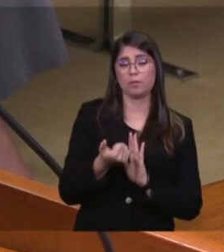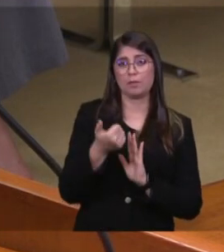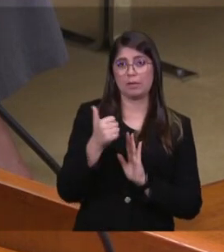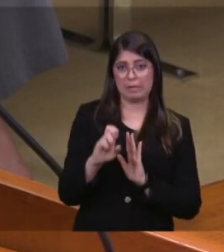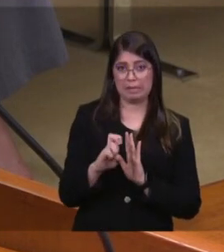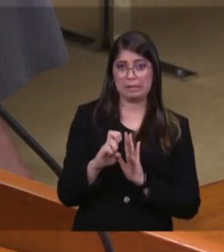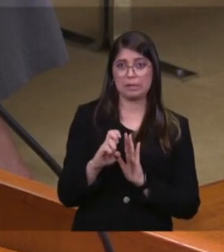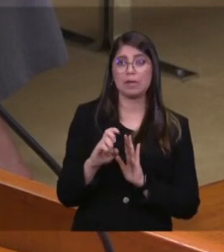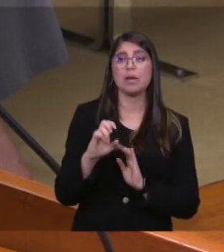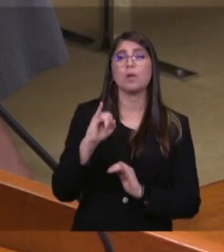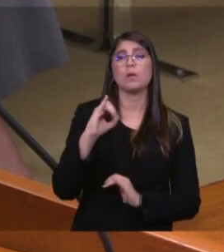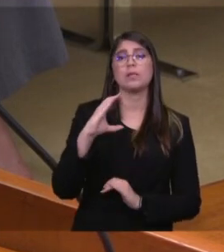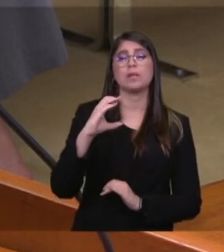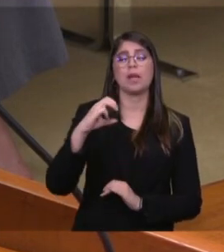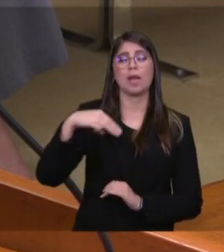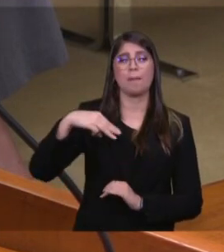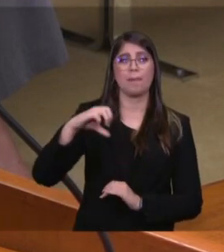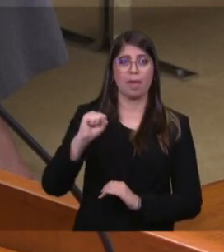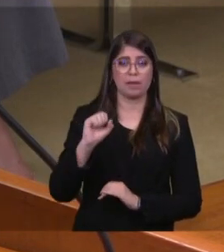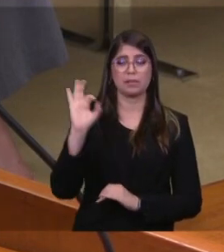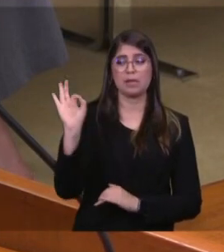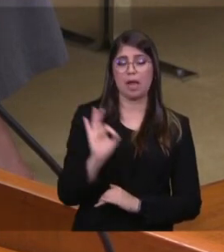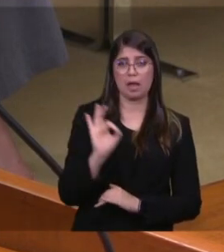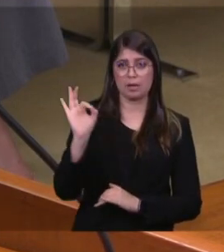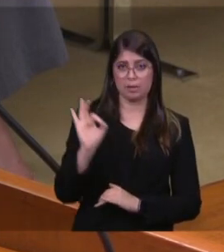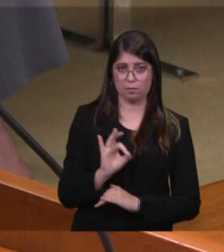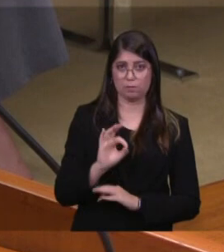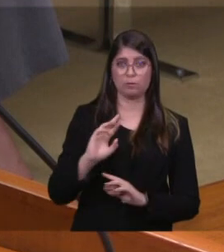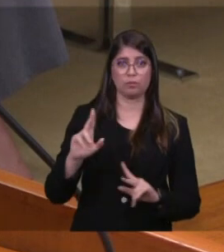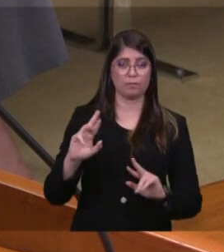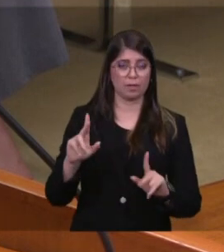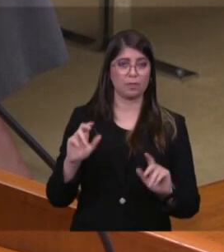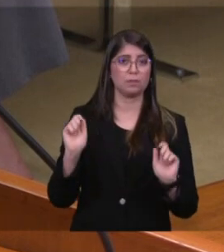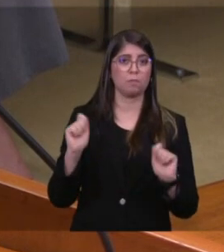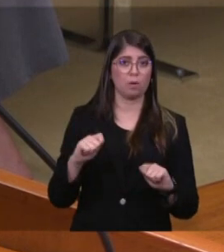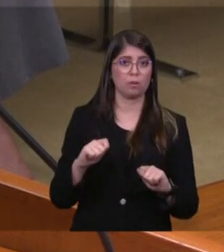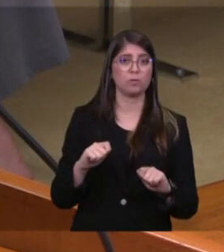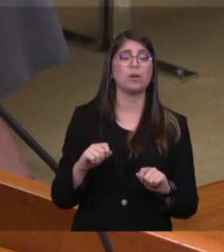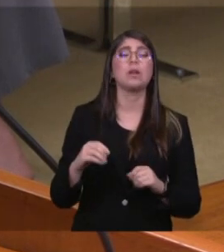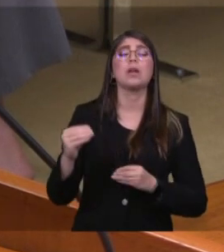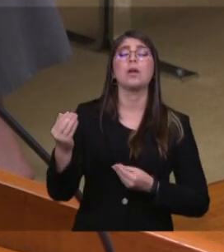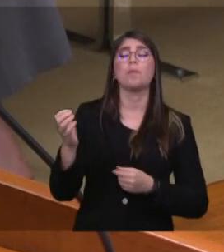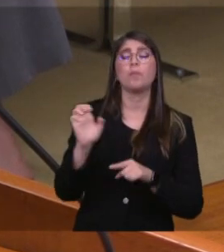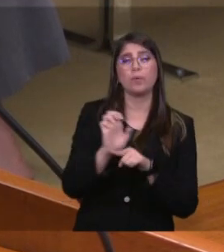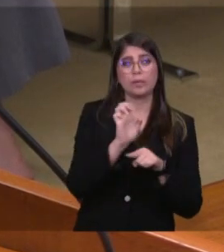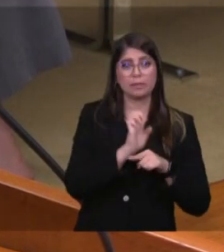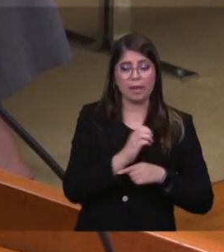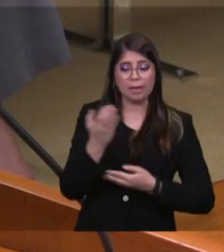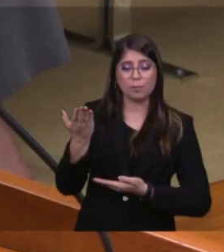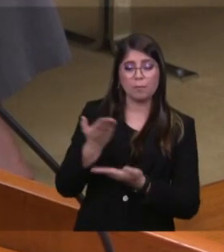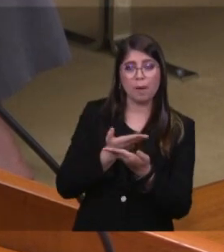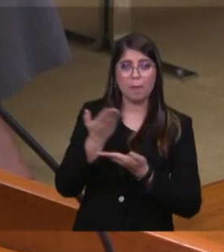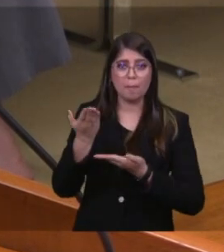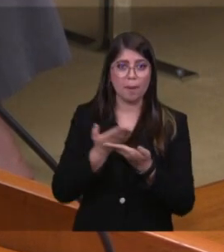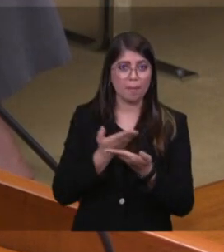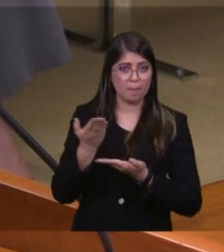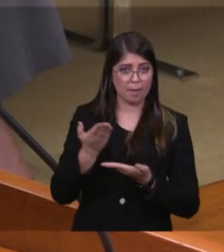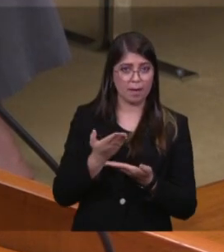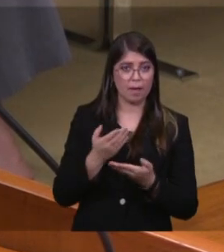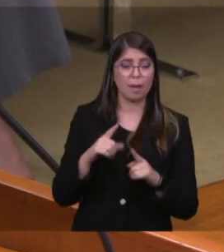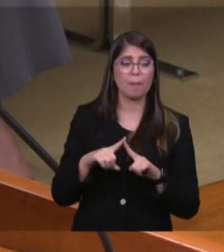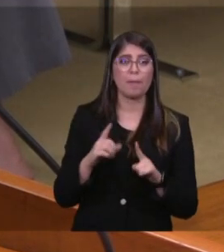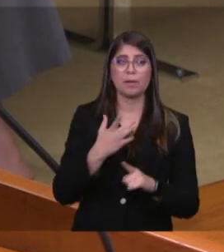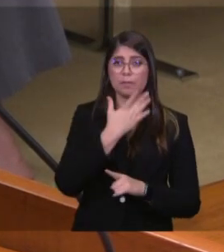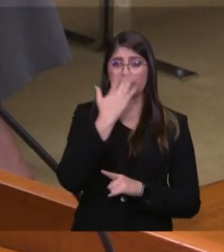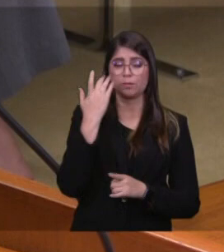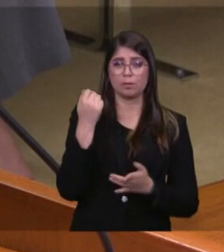um ICMS correspondente ao diferencial de alíquotas nas operações ou prestações interestaduais com consumidor final, não contribuinte